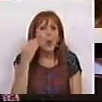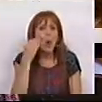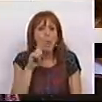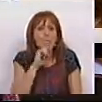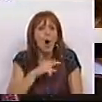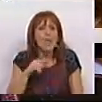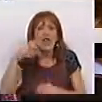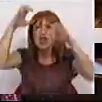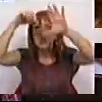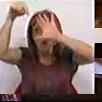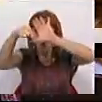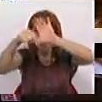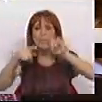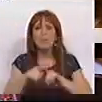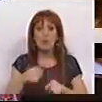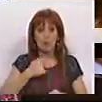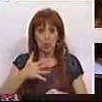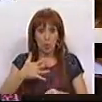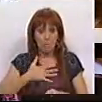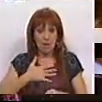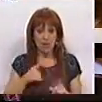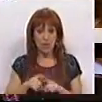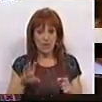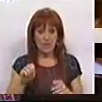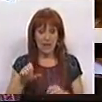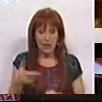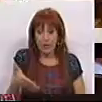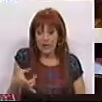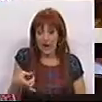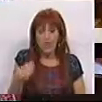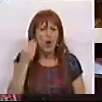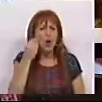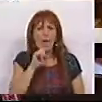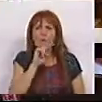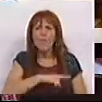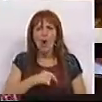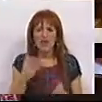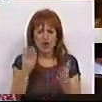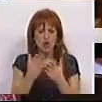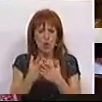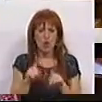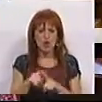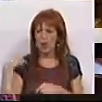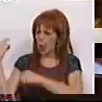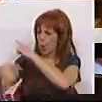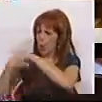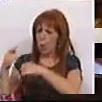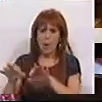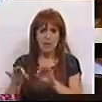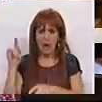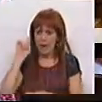que pode chover dentro de um património do século XIX, como é que pode uma escola com a tradição,